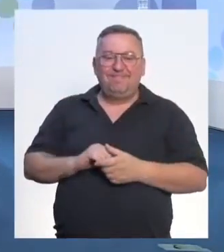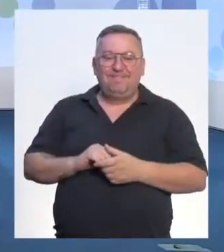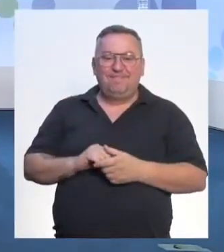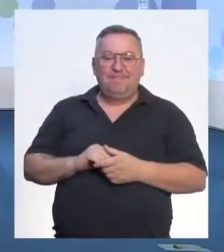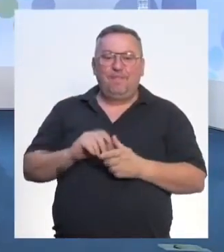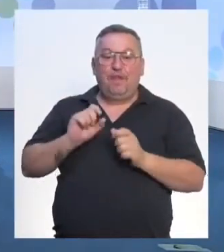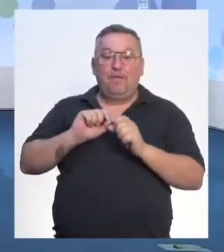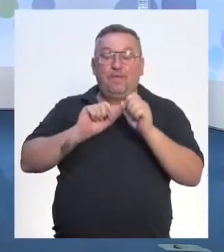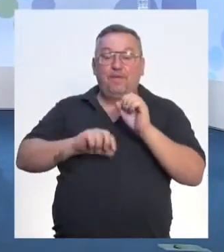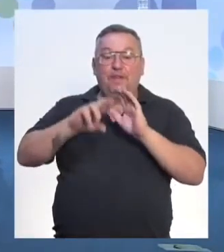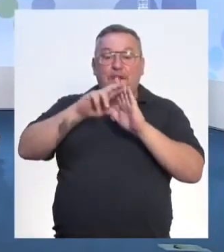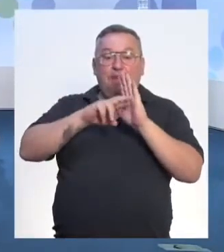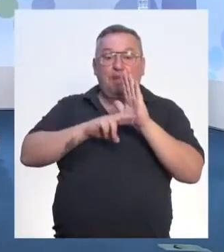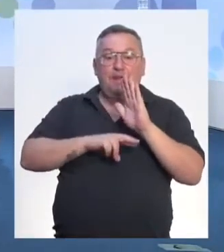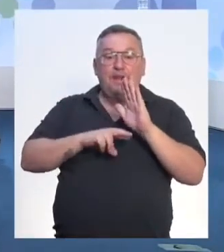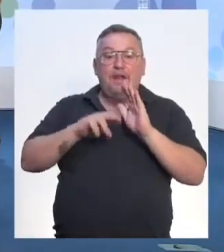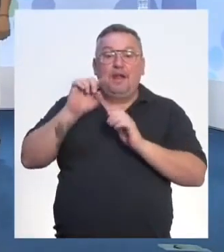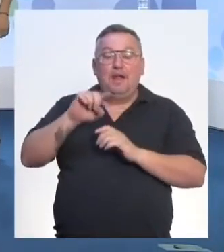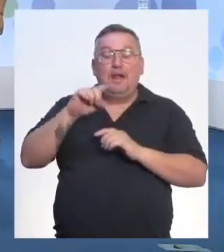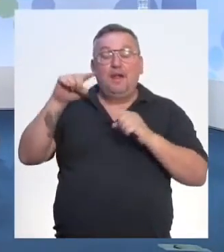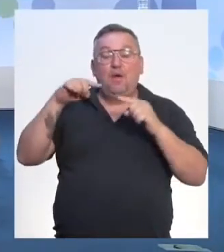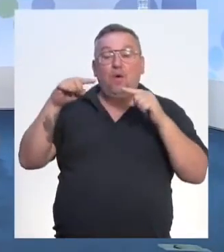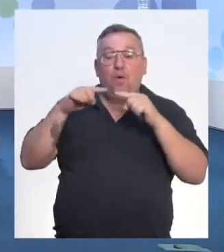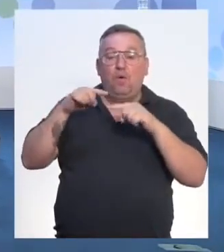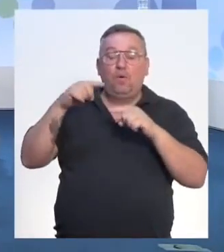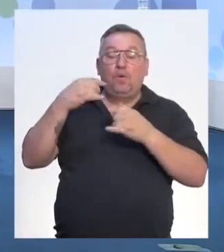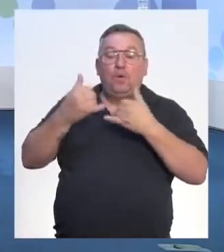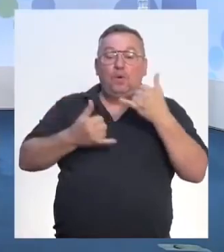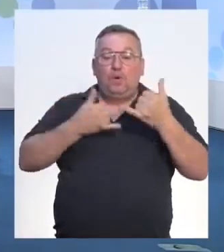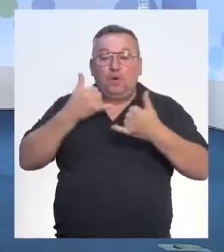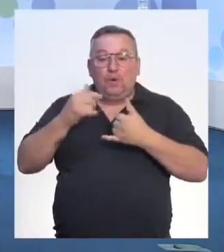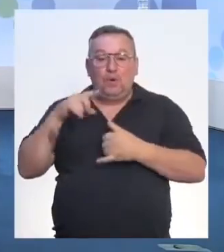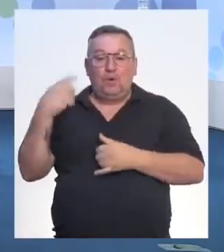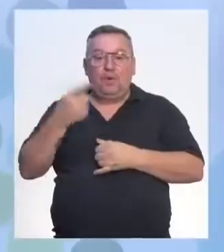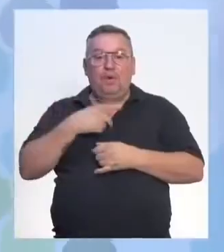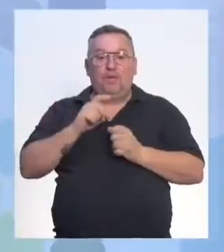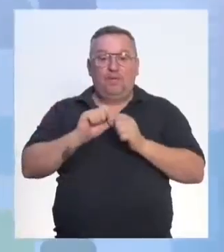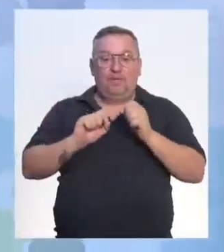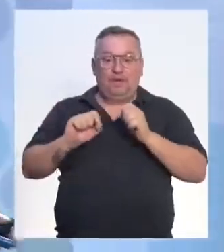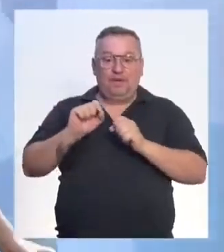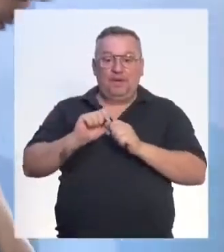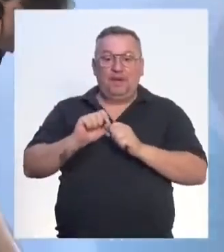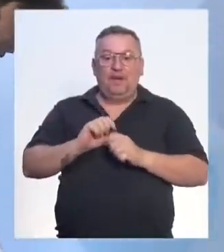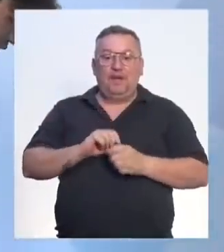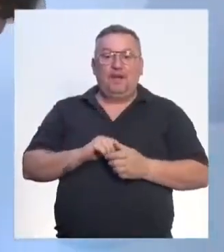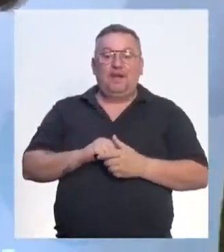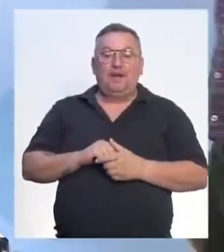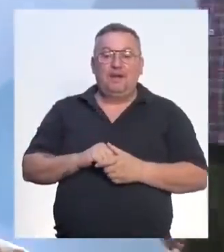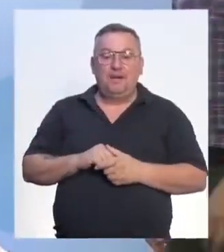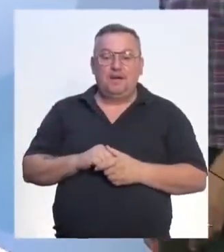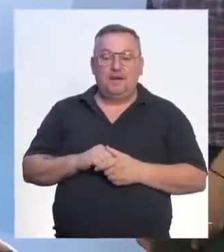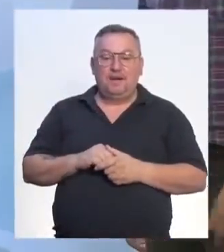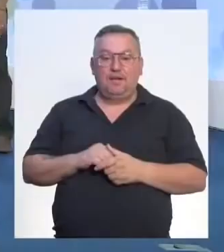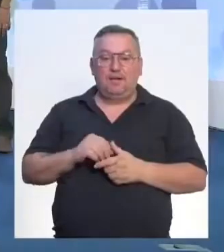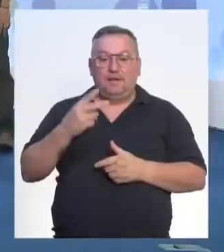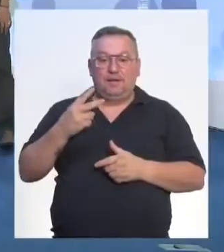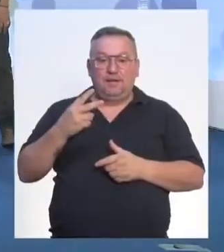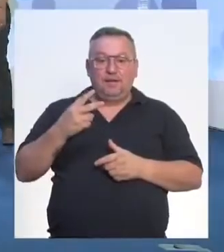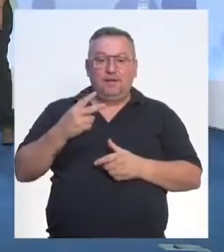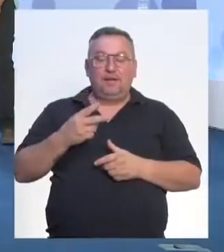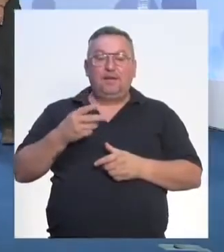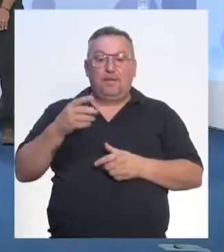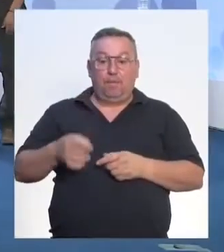eu vou fazer a regrinha de sinal. Essa é a ideia do jogo aí, como nós vamos fazer. Então, 2 competidores, lança